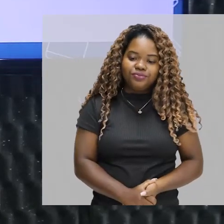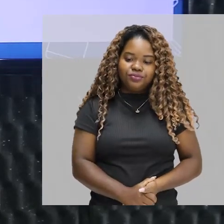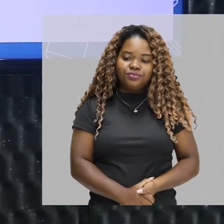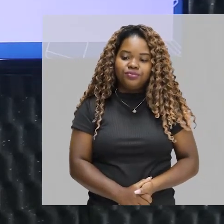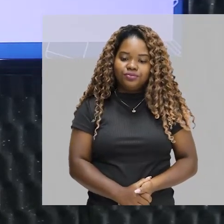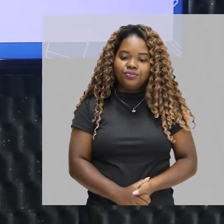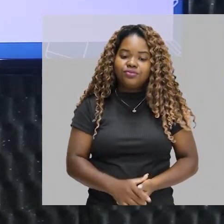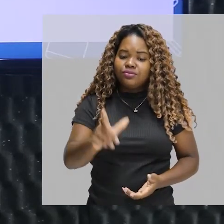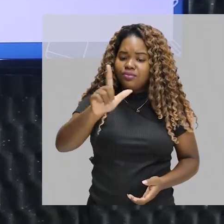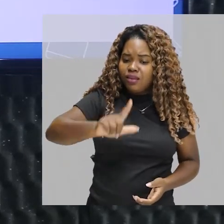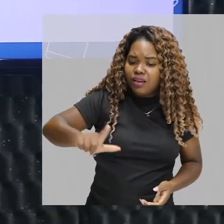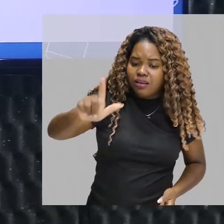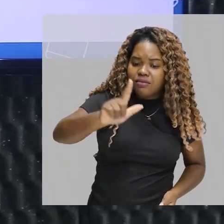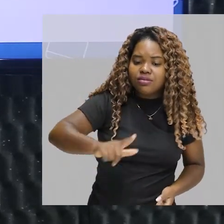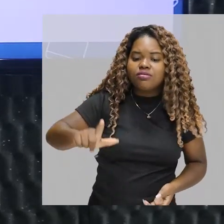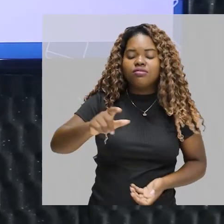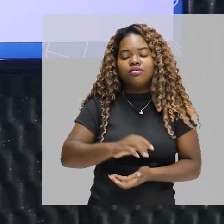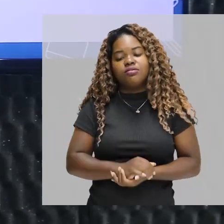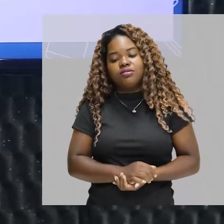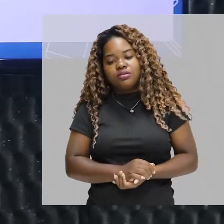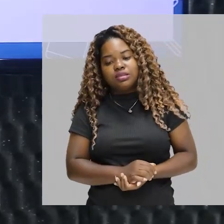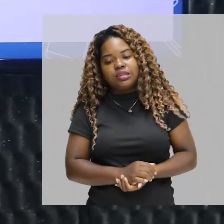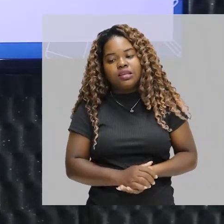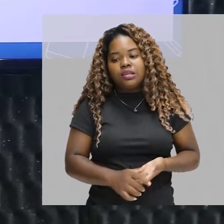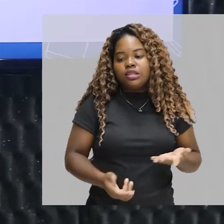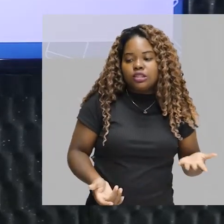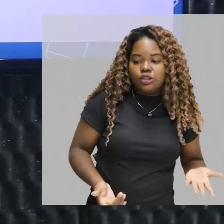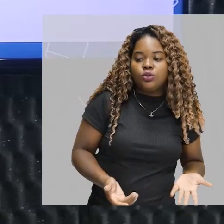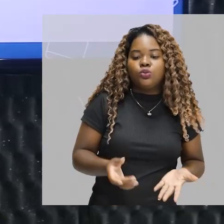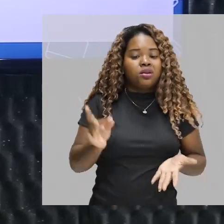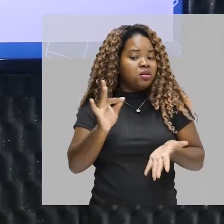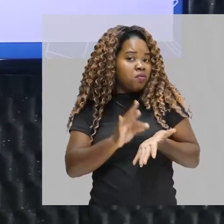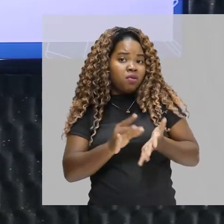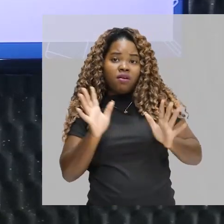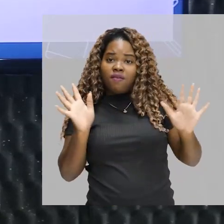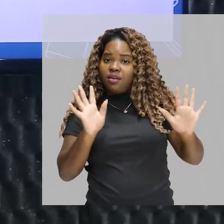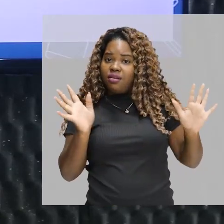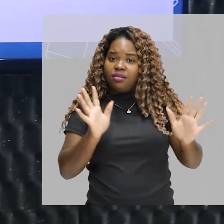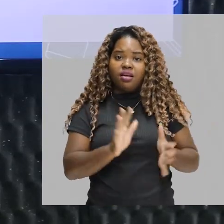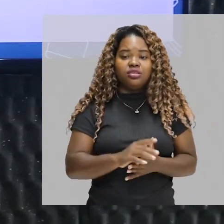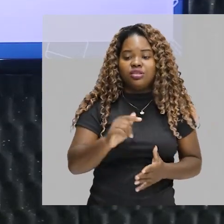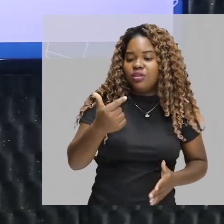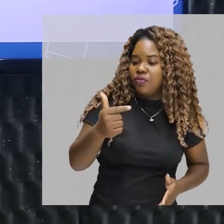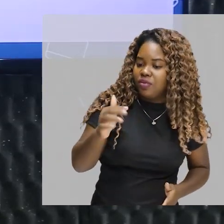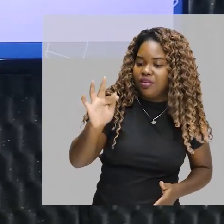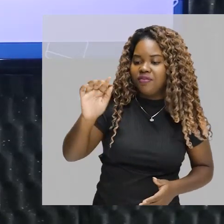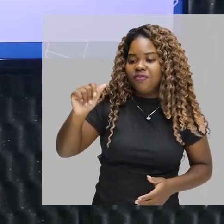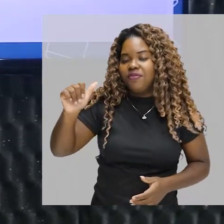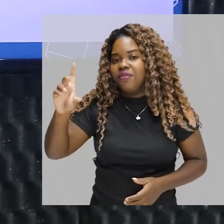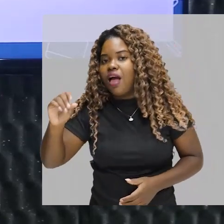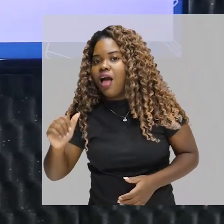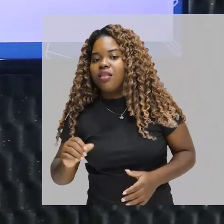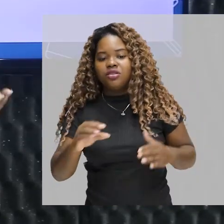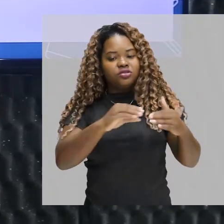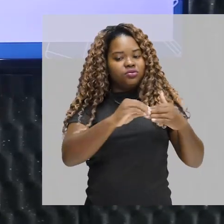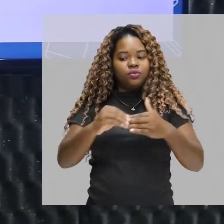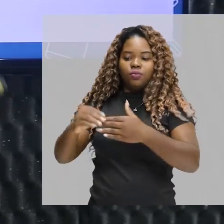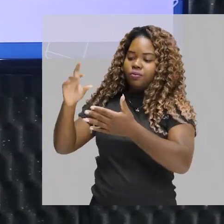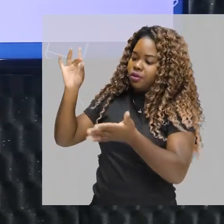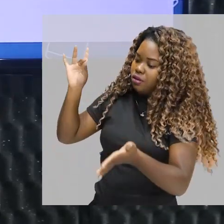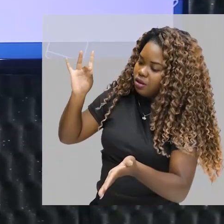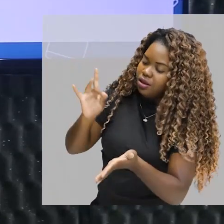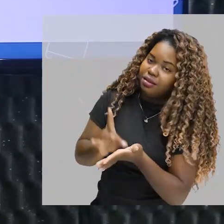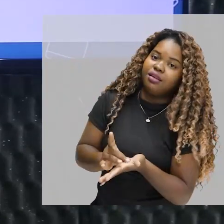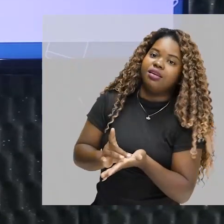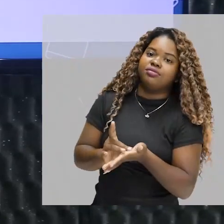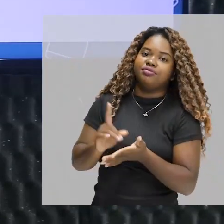gente? É literatura, é algo, é ficção, não existe fada. A gente não pode trazer esses contos